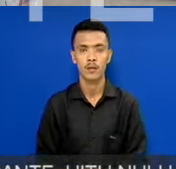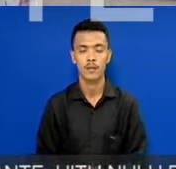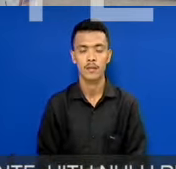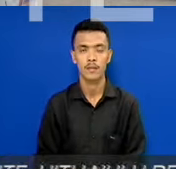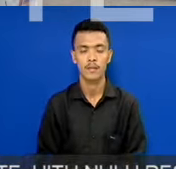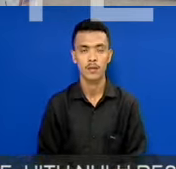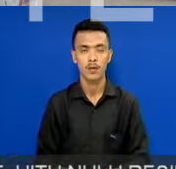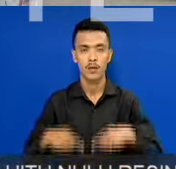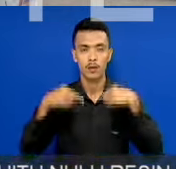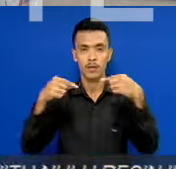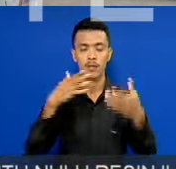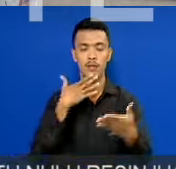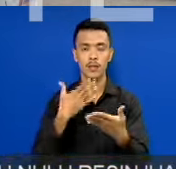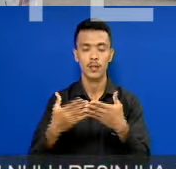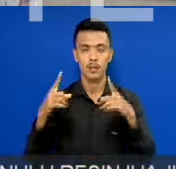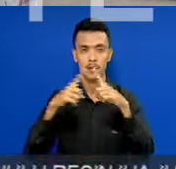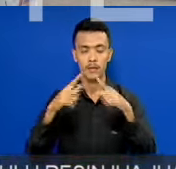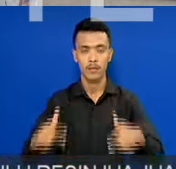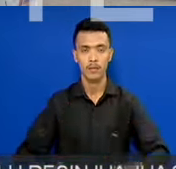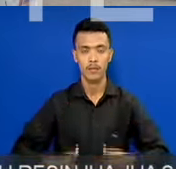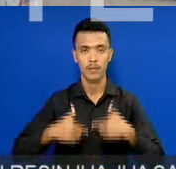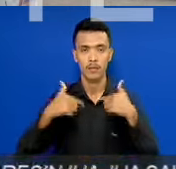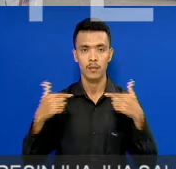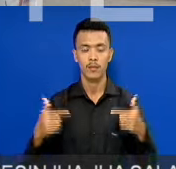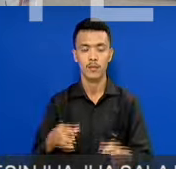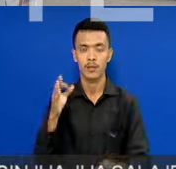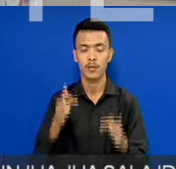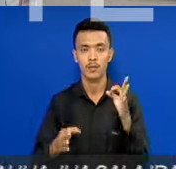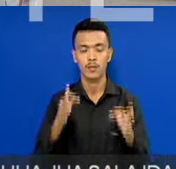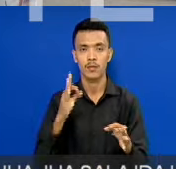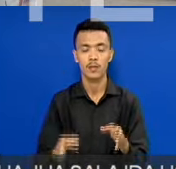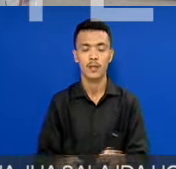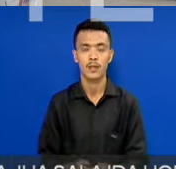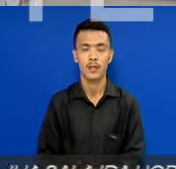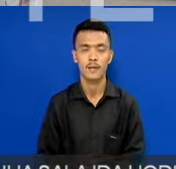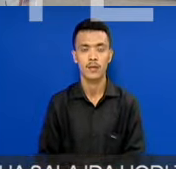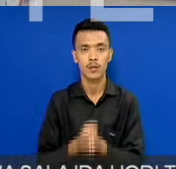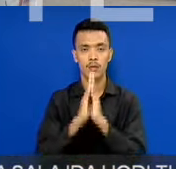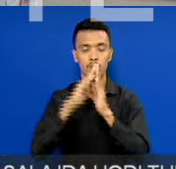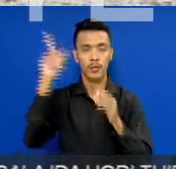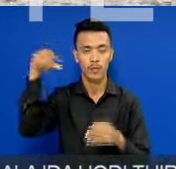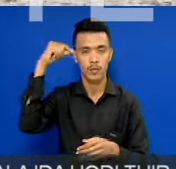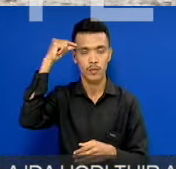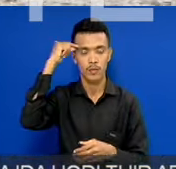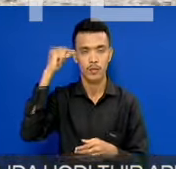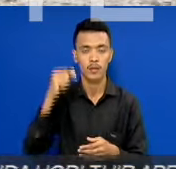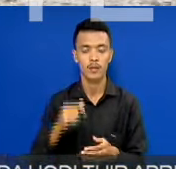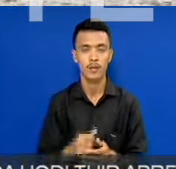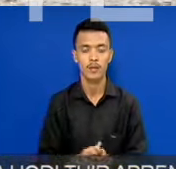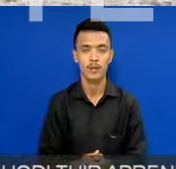for benefício para ser minha vida, para ser minha, né? Neduni, a curso para governo para, sei